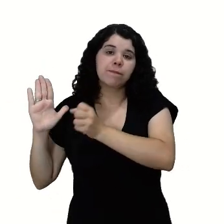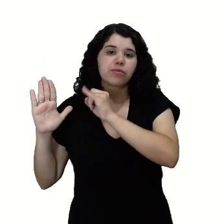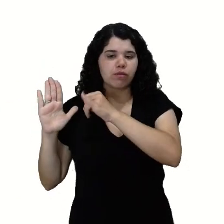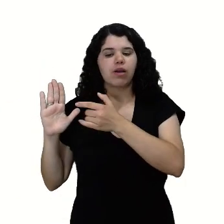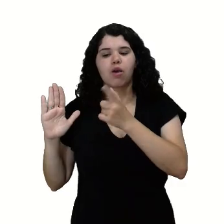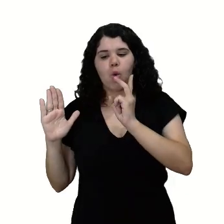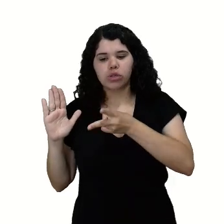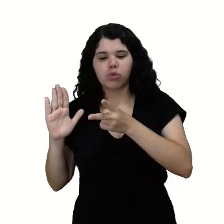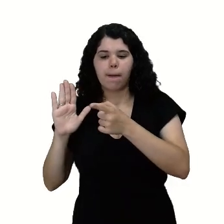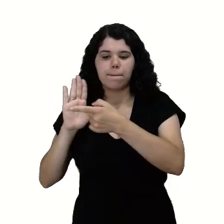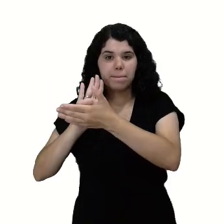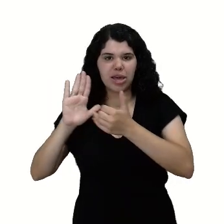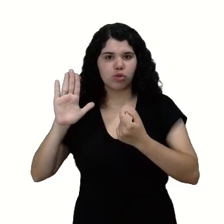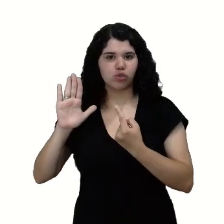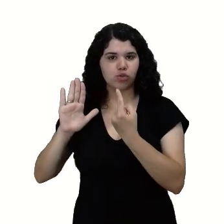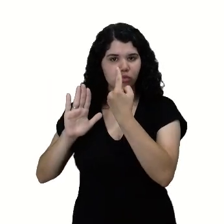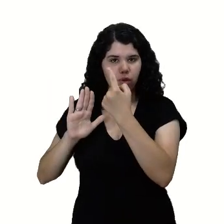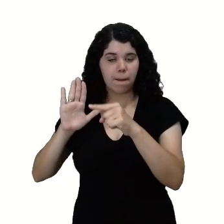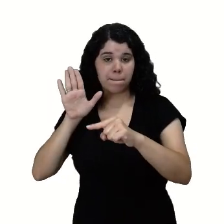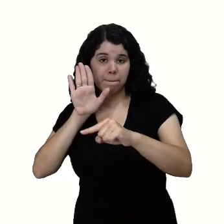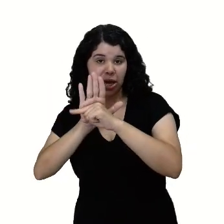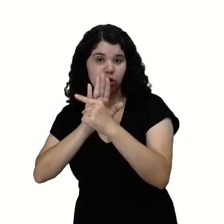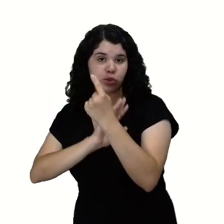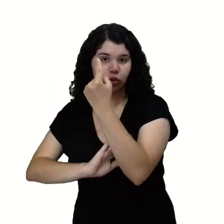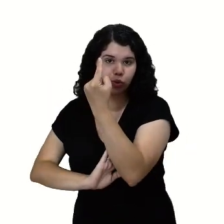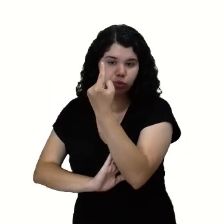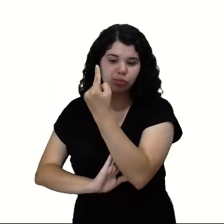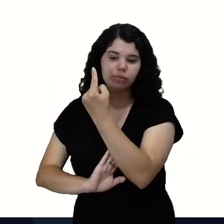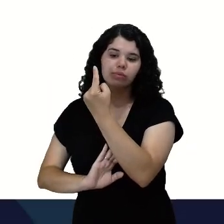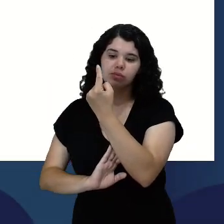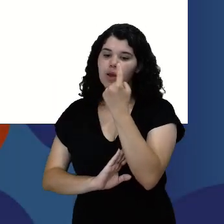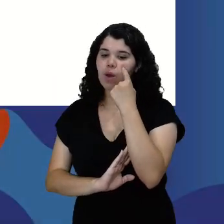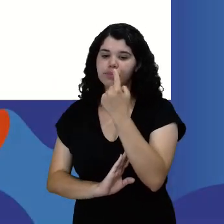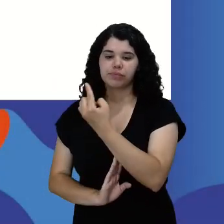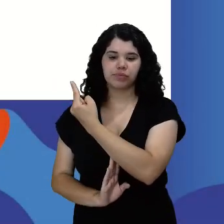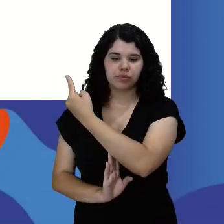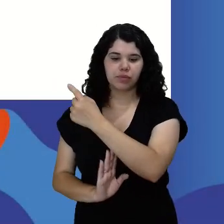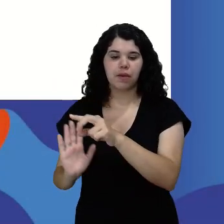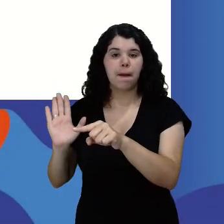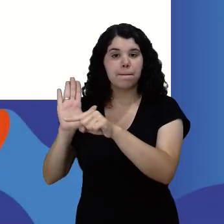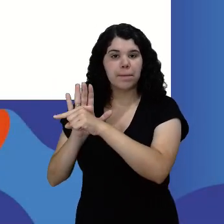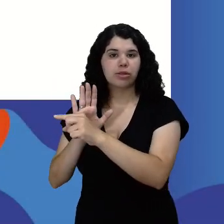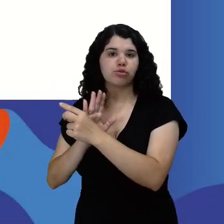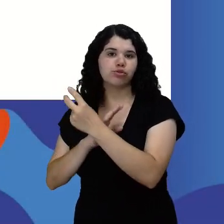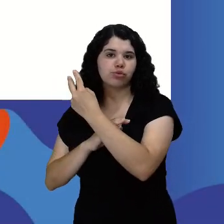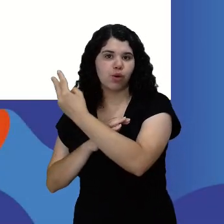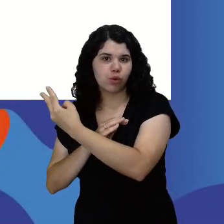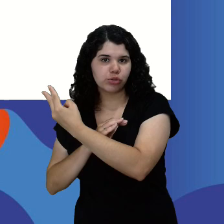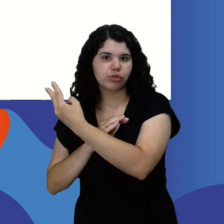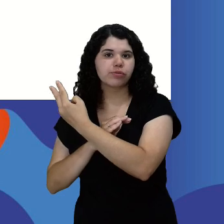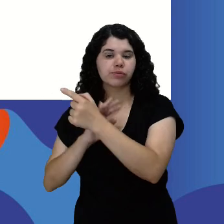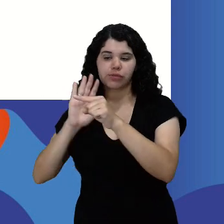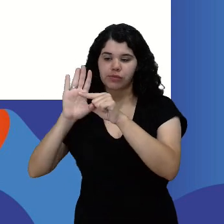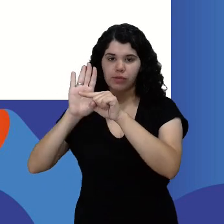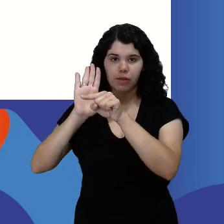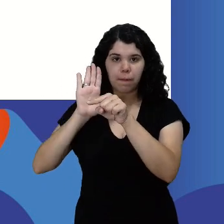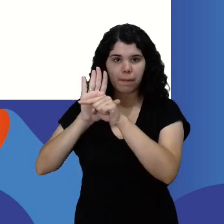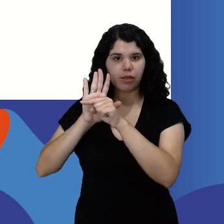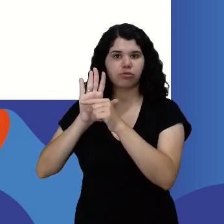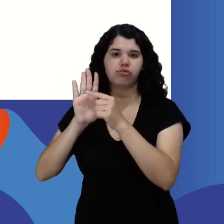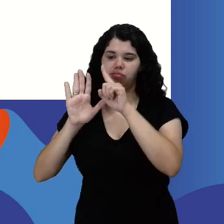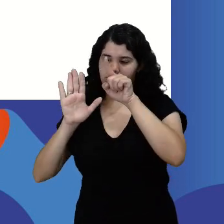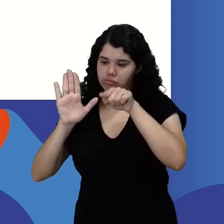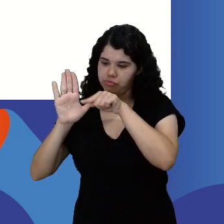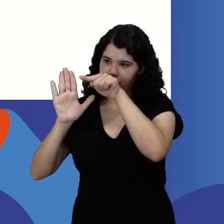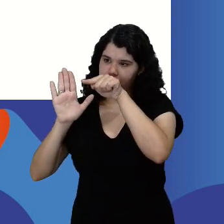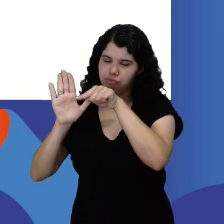princípio, retirando 1 de cada passagem aí, olha, do 0 para o próximo ponto será menos 1. Do menos 1 para o próximo,